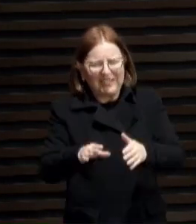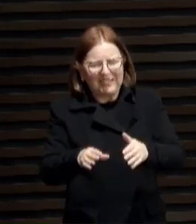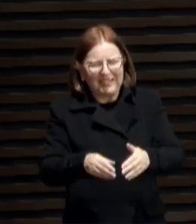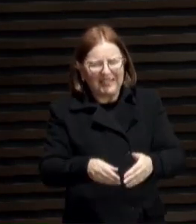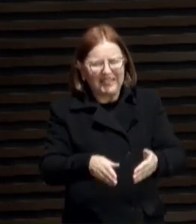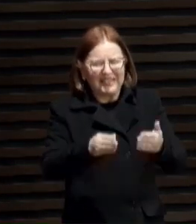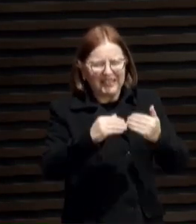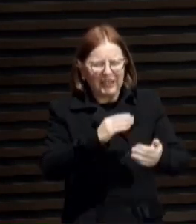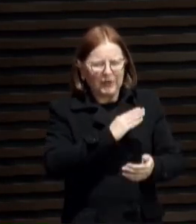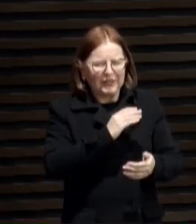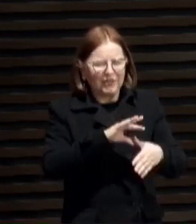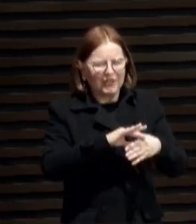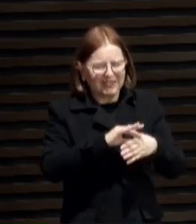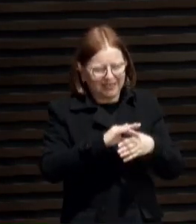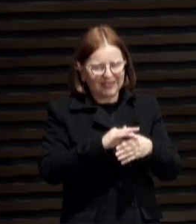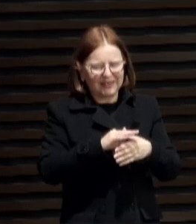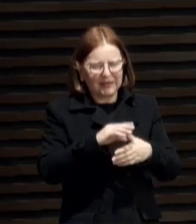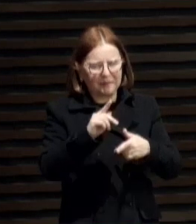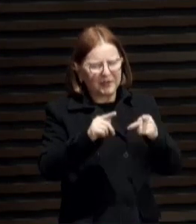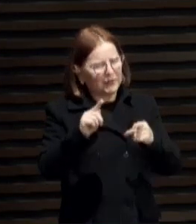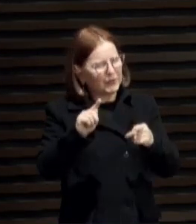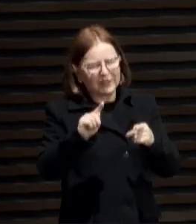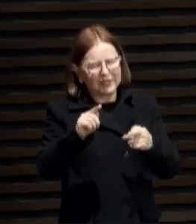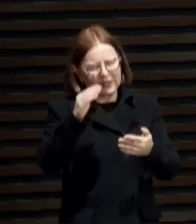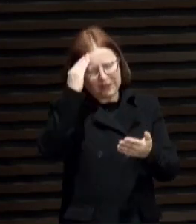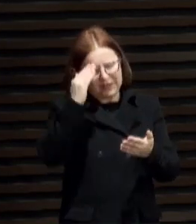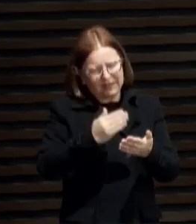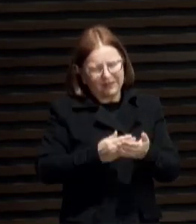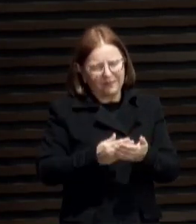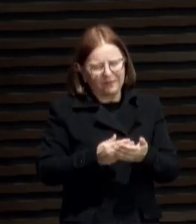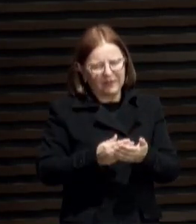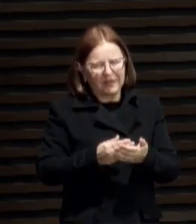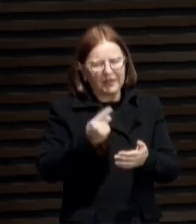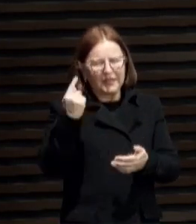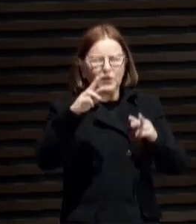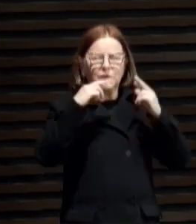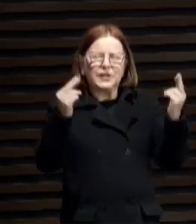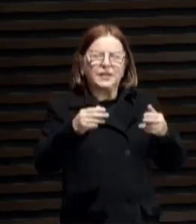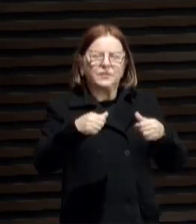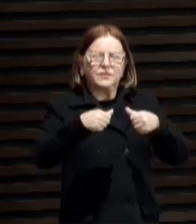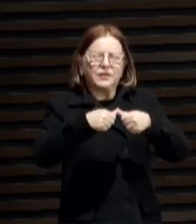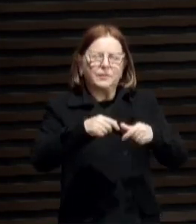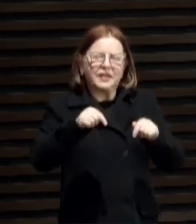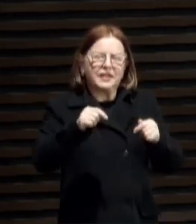creem, e faça com que o teu reino seja estabelecido aqui na tua igreja e